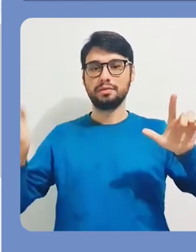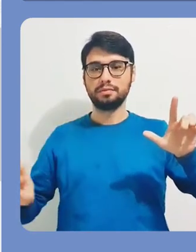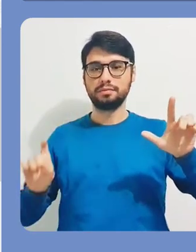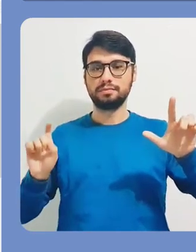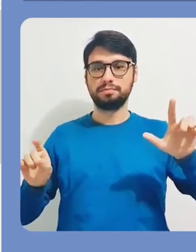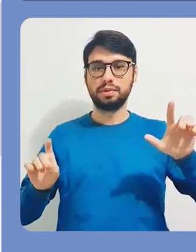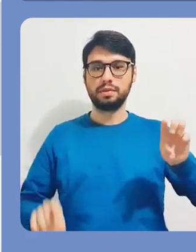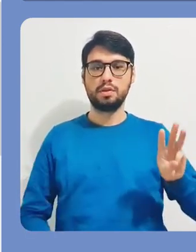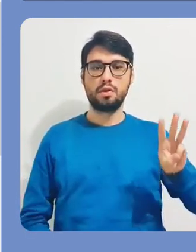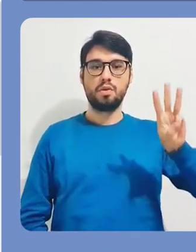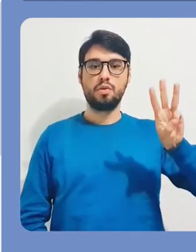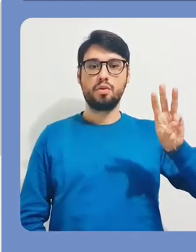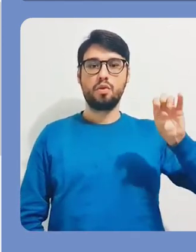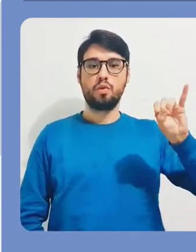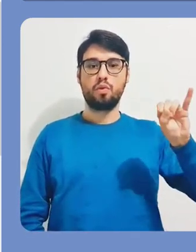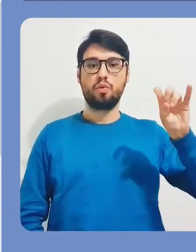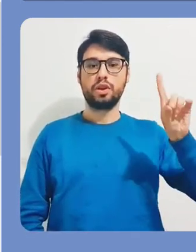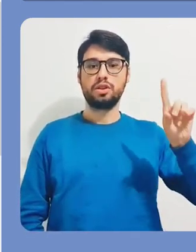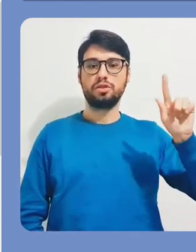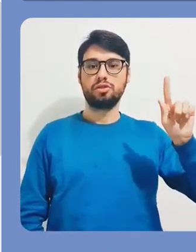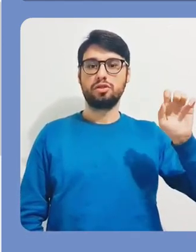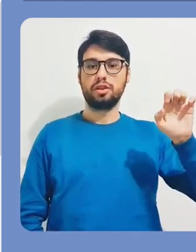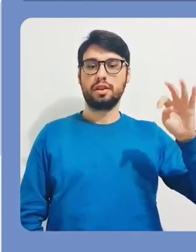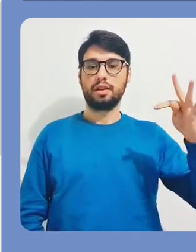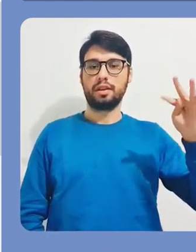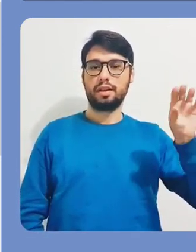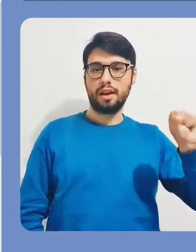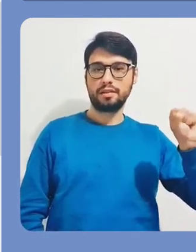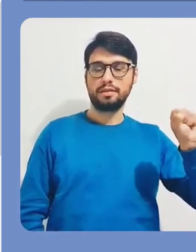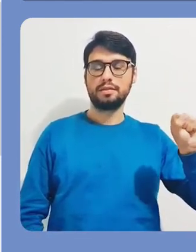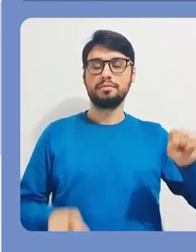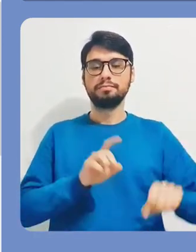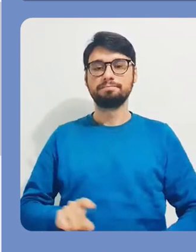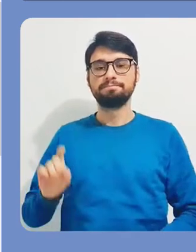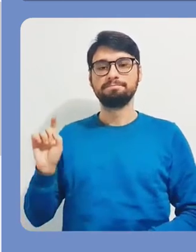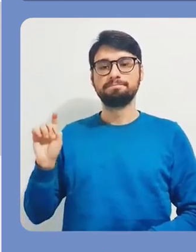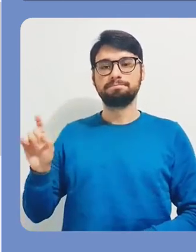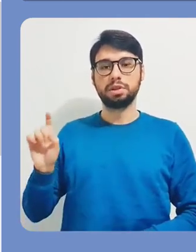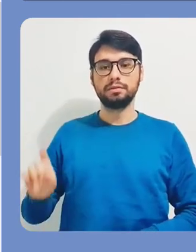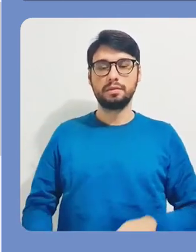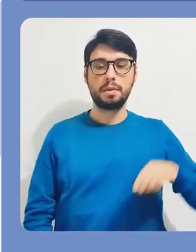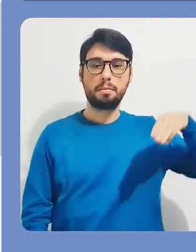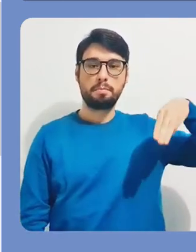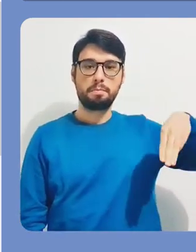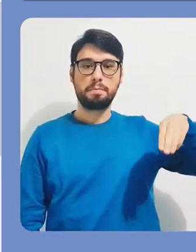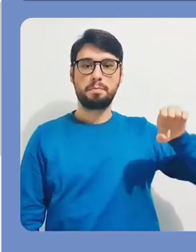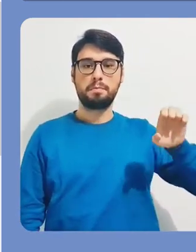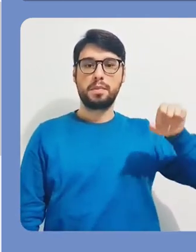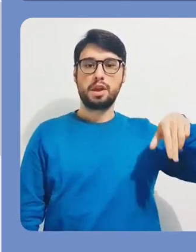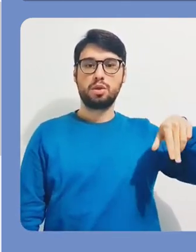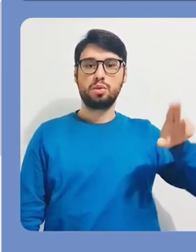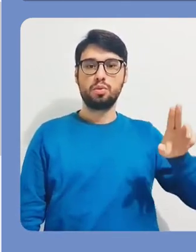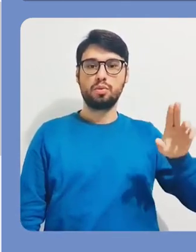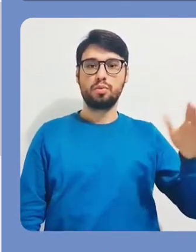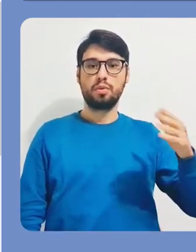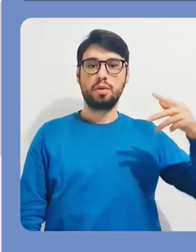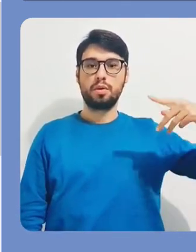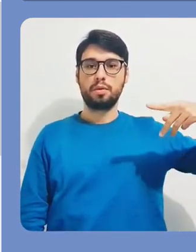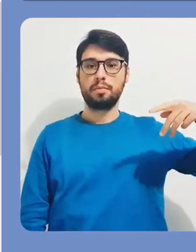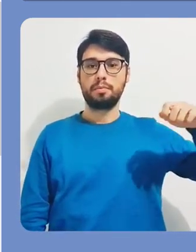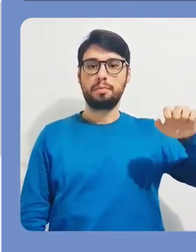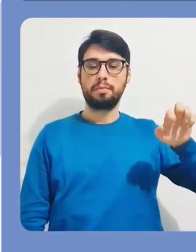Então aqui no painel de edição, nos widgets disponíveis, eu tenho que vir aqui no widget de